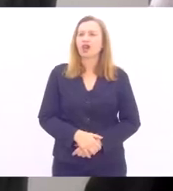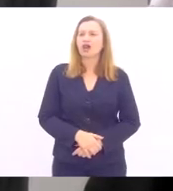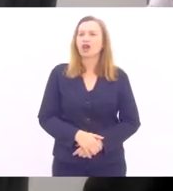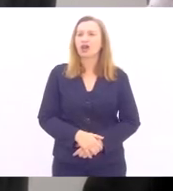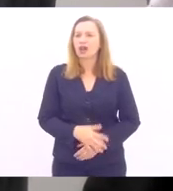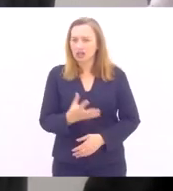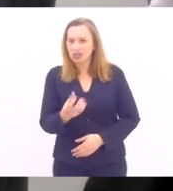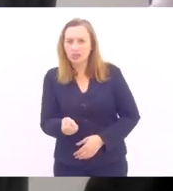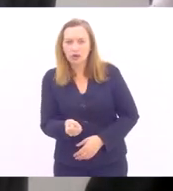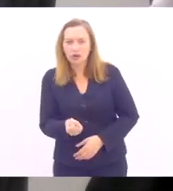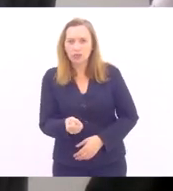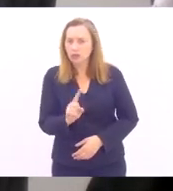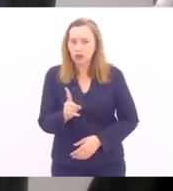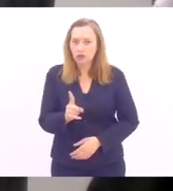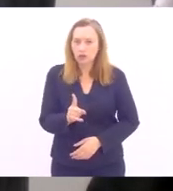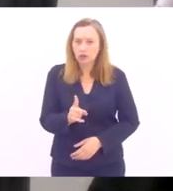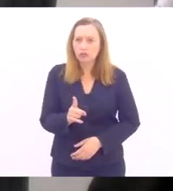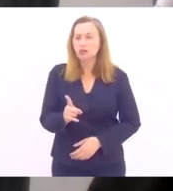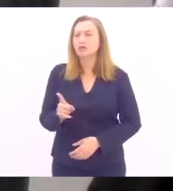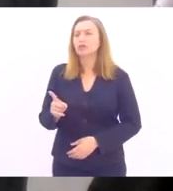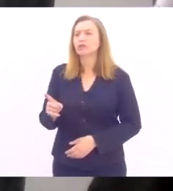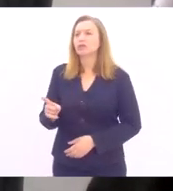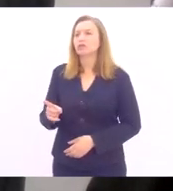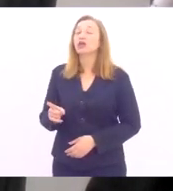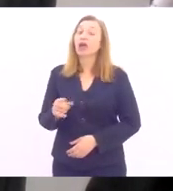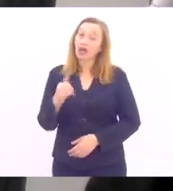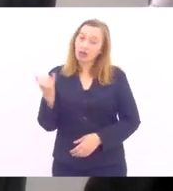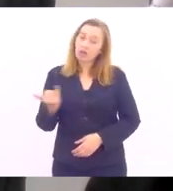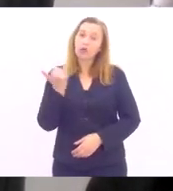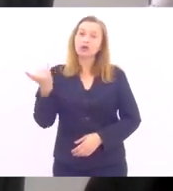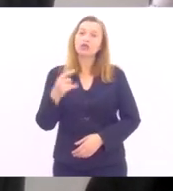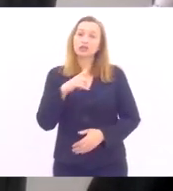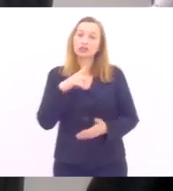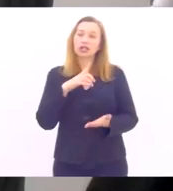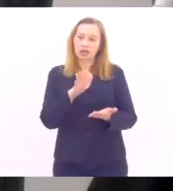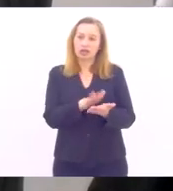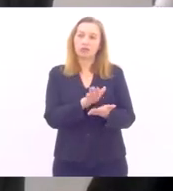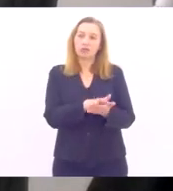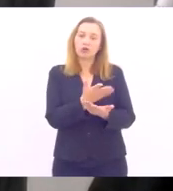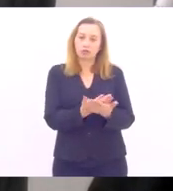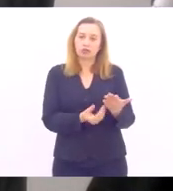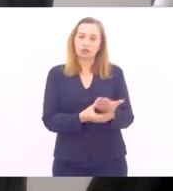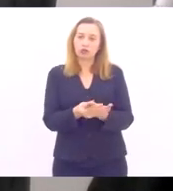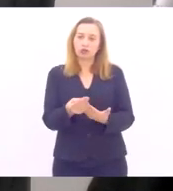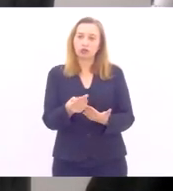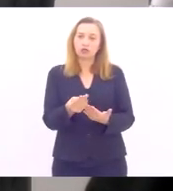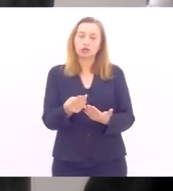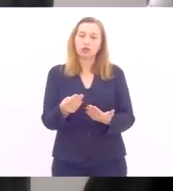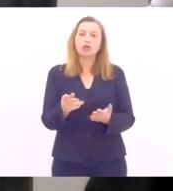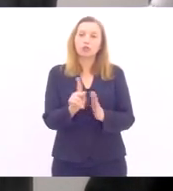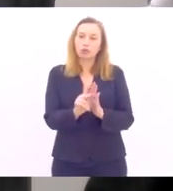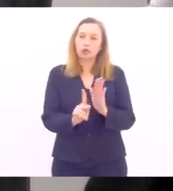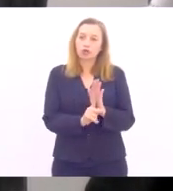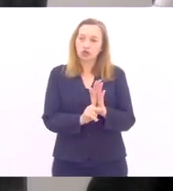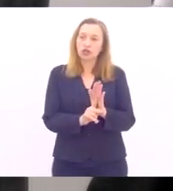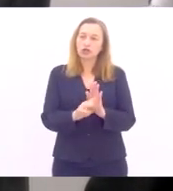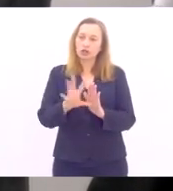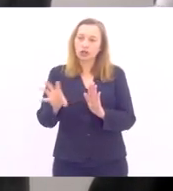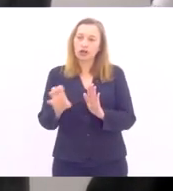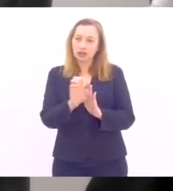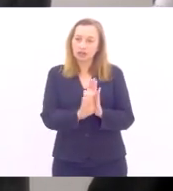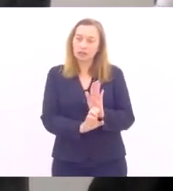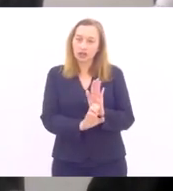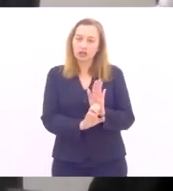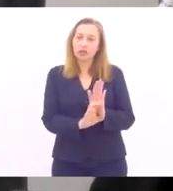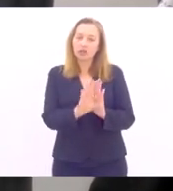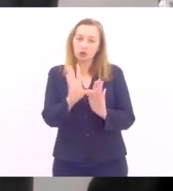recebeu? Não recebeu. Porque é importante as pessoas terem em mãos o projeto, as emendas e o conteúdo das emendas, que